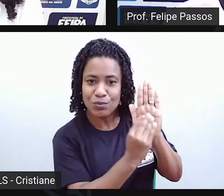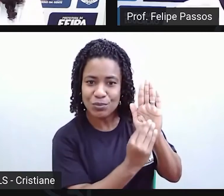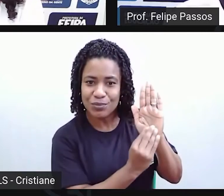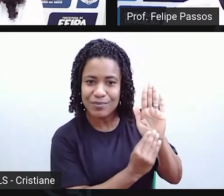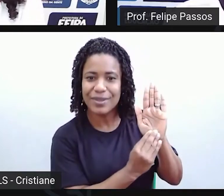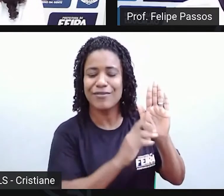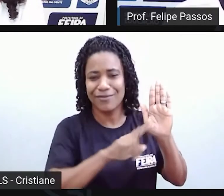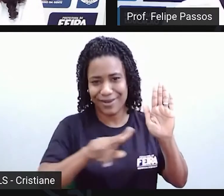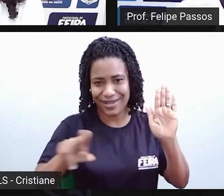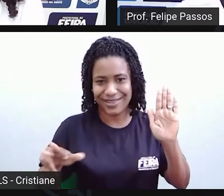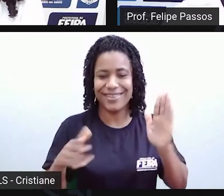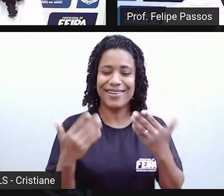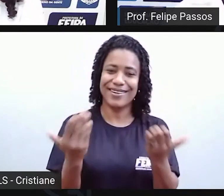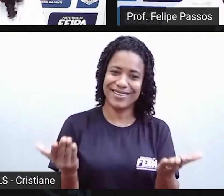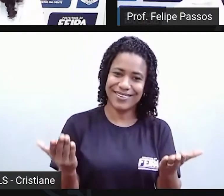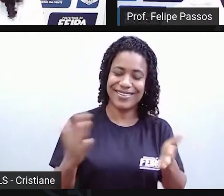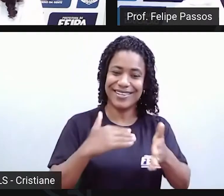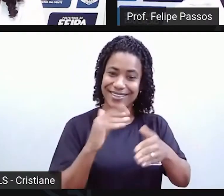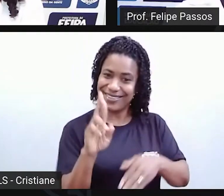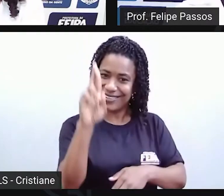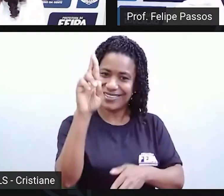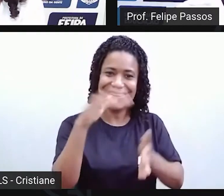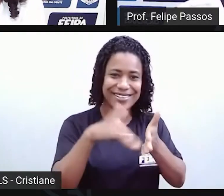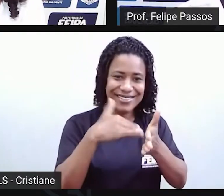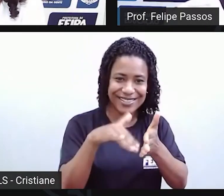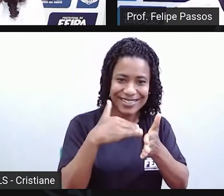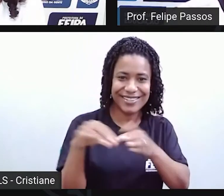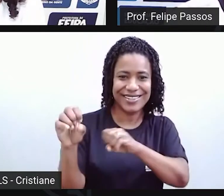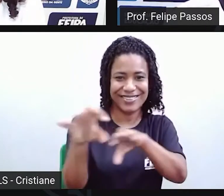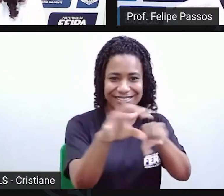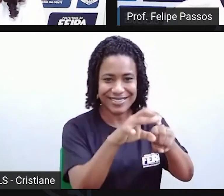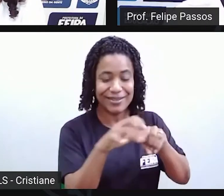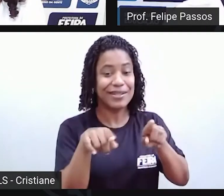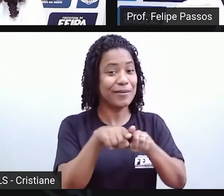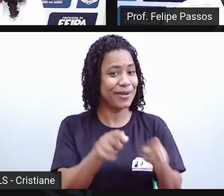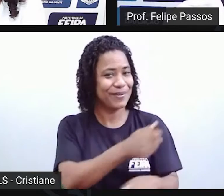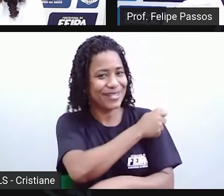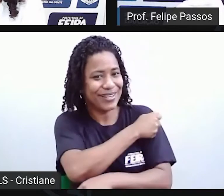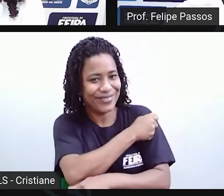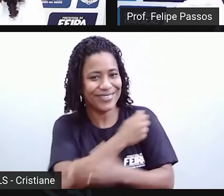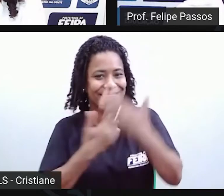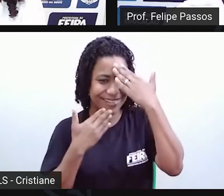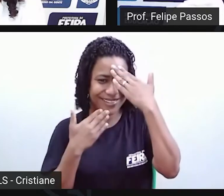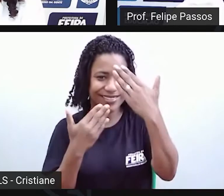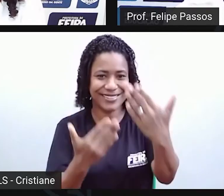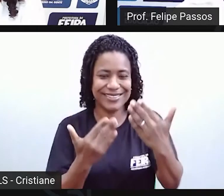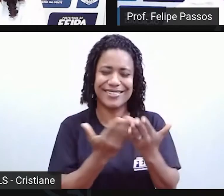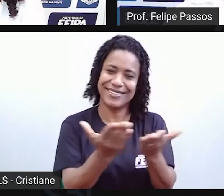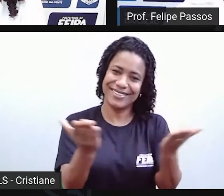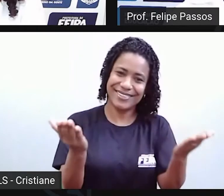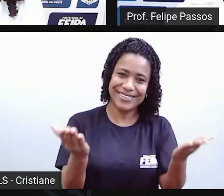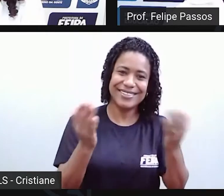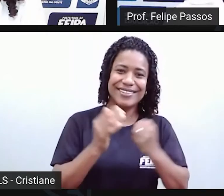nome da Secretaria de Educação, dos nossos alunos, eu queria te agradecer, Nayara. Foi um prazer conversar com você.